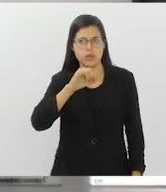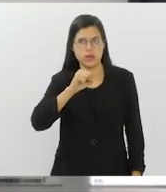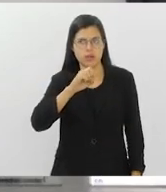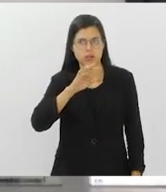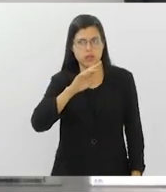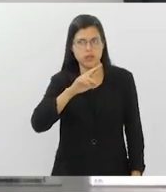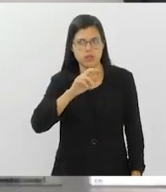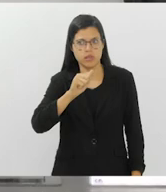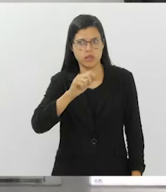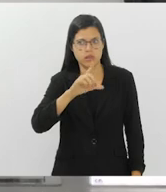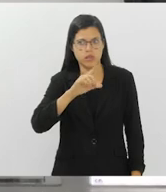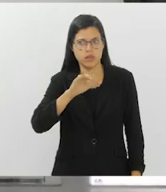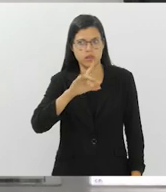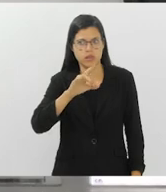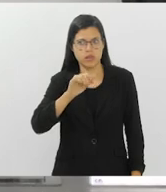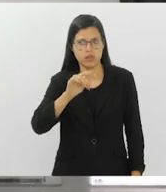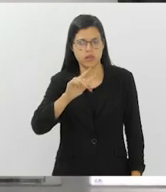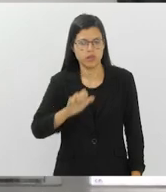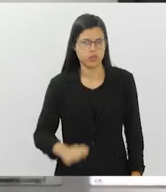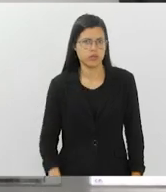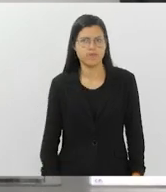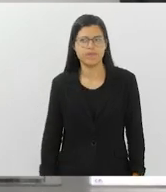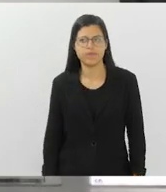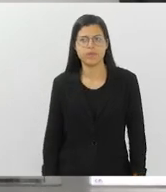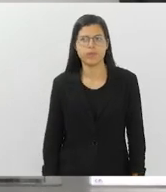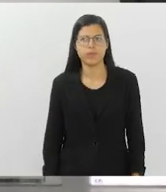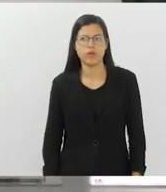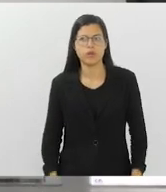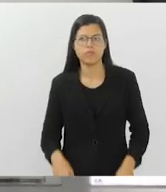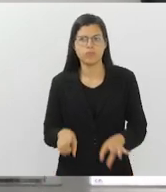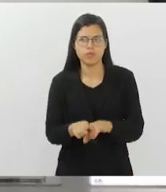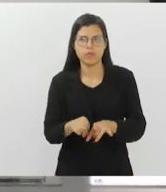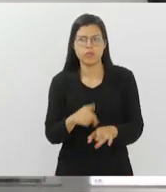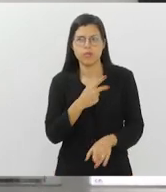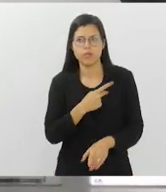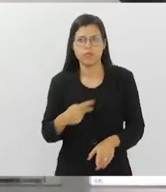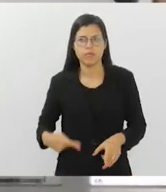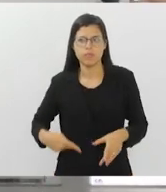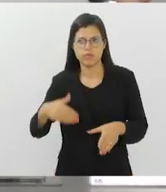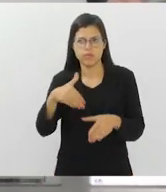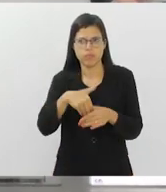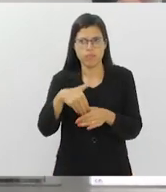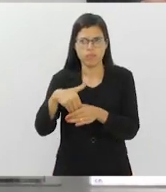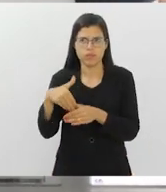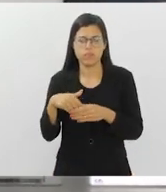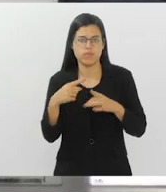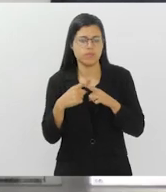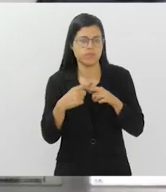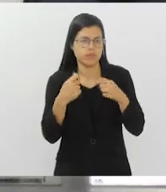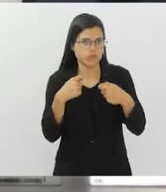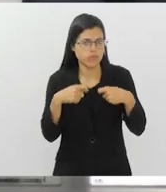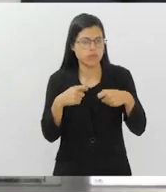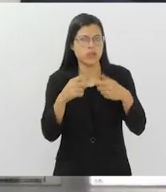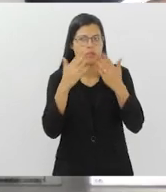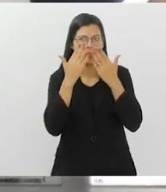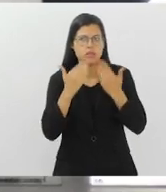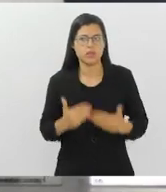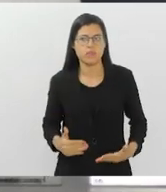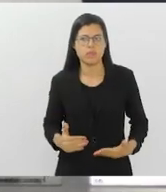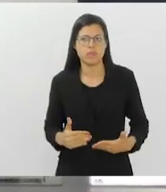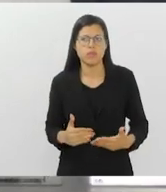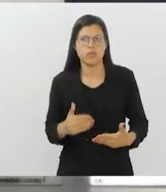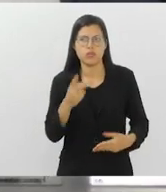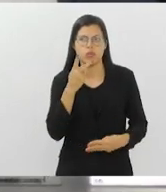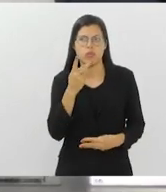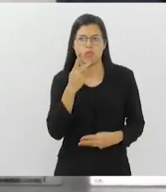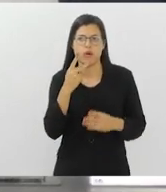forma bem clara. E colocar, presidente, só colocar em deliberação, porque eu preciso desses balanços, que aí a gente acaba logo de mais. A gente não fala